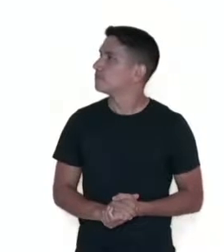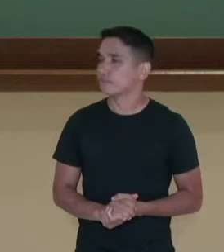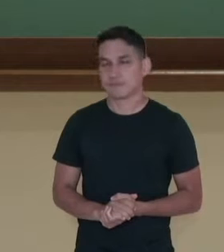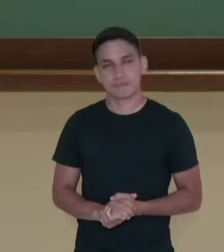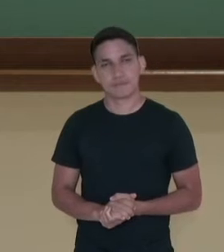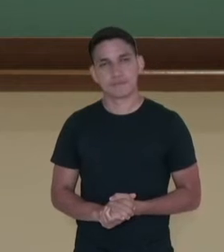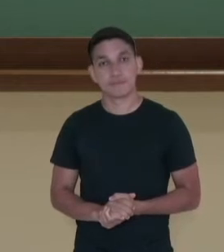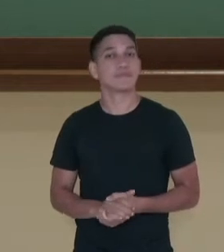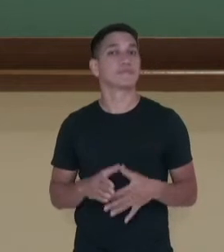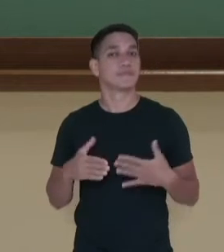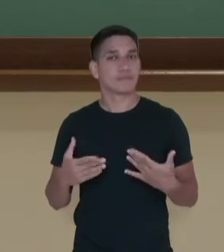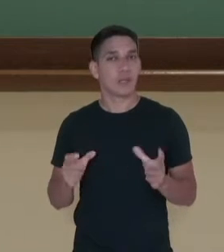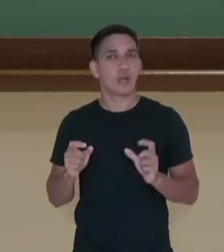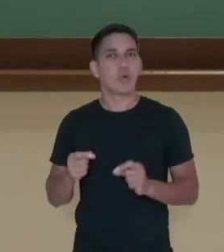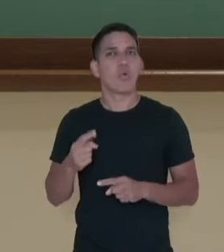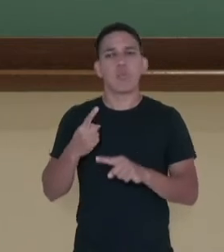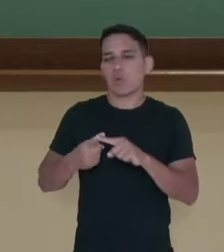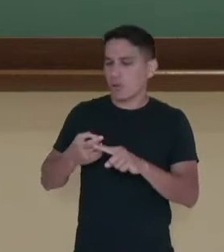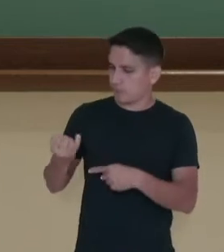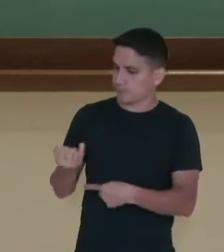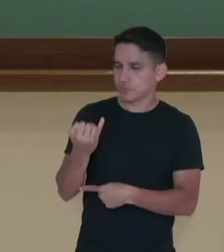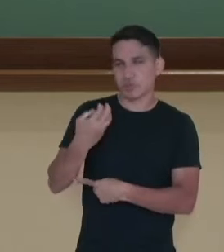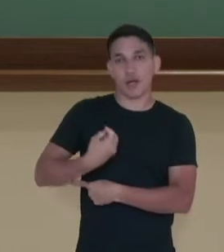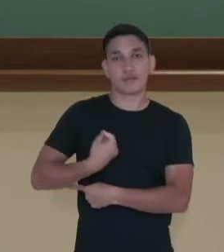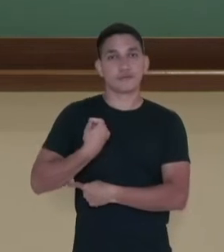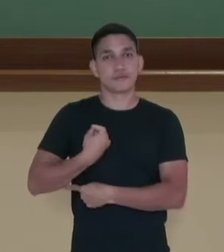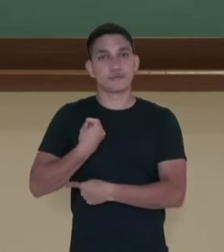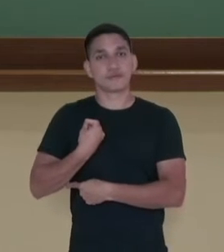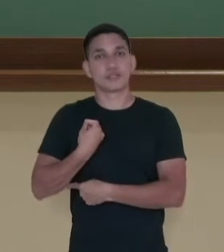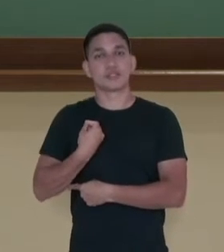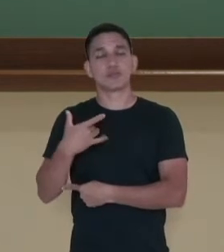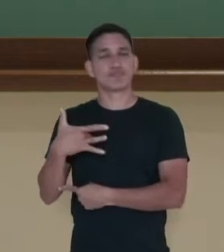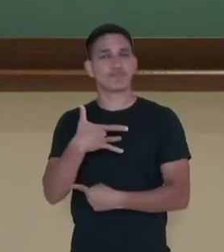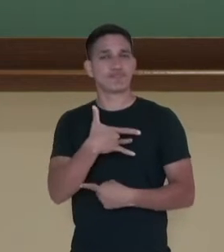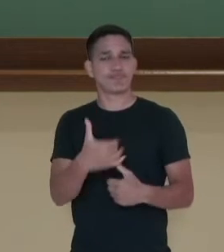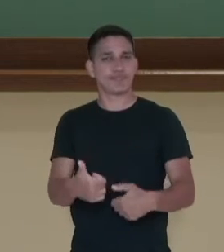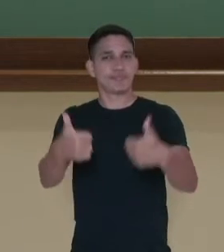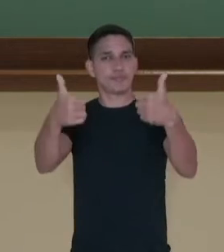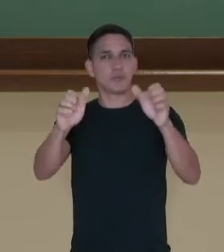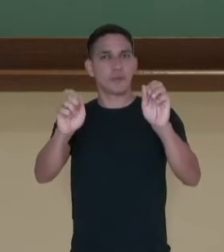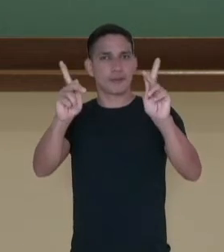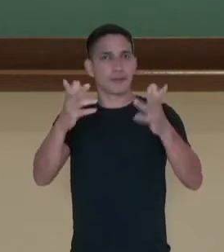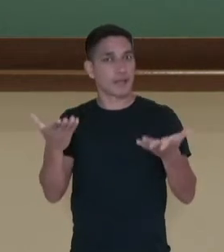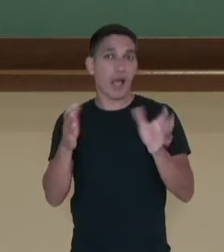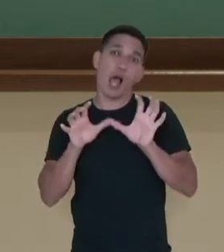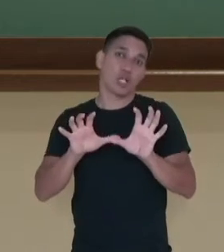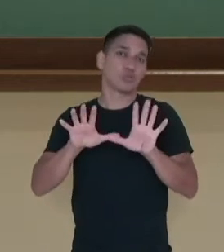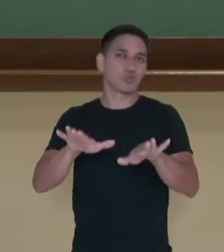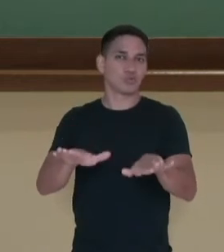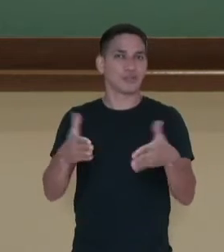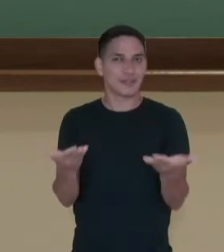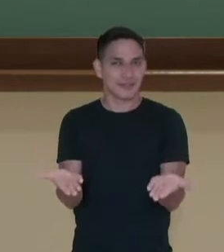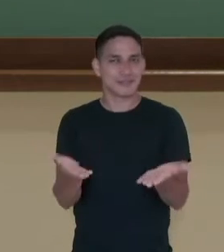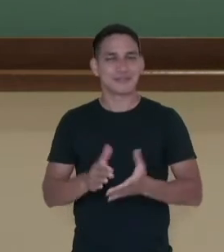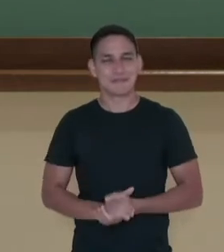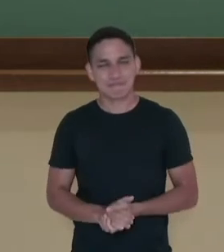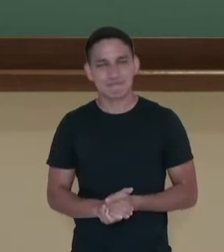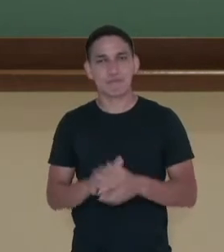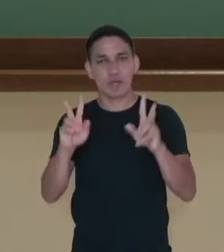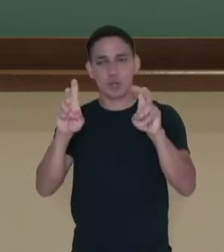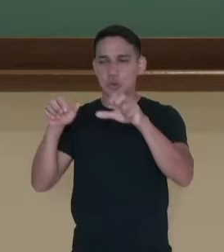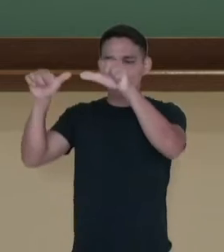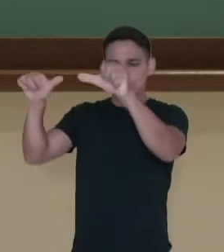vida sana, ou seja, a importância para ter aqui uma vida saudável, ok? É sobre isso que os folhetos ali